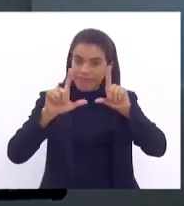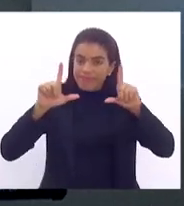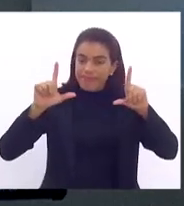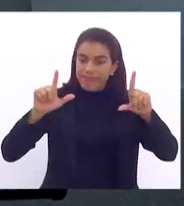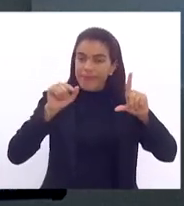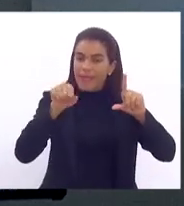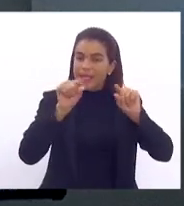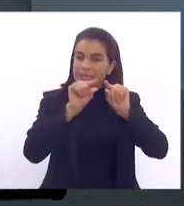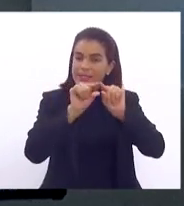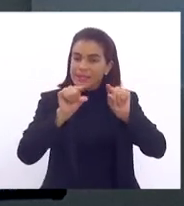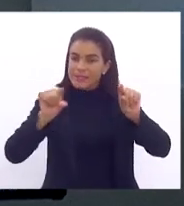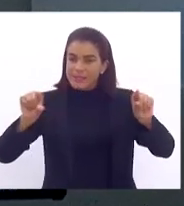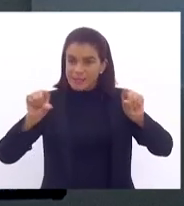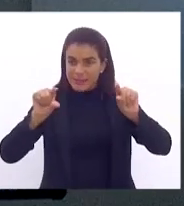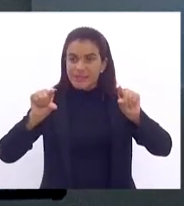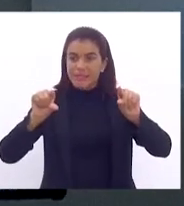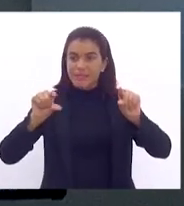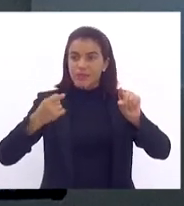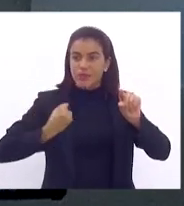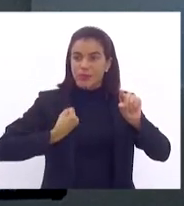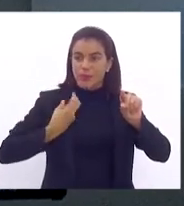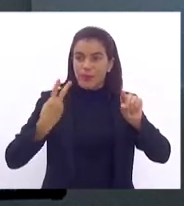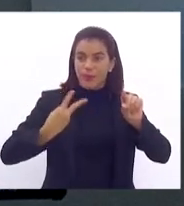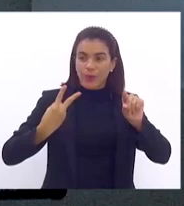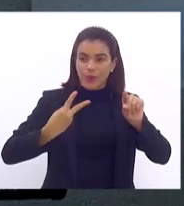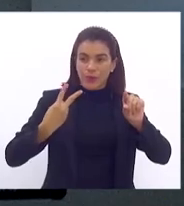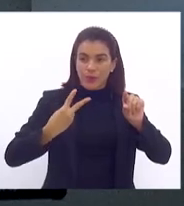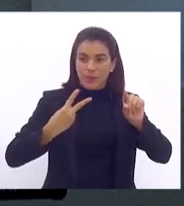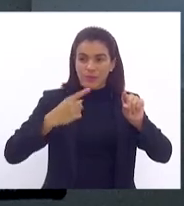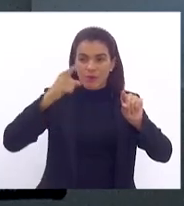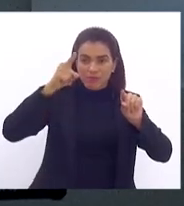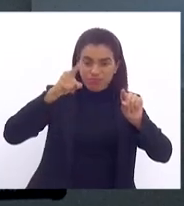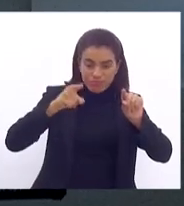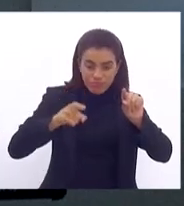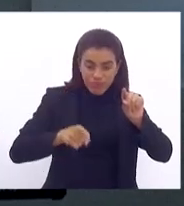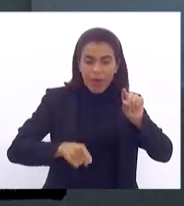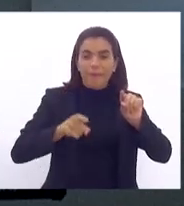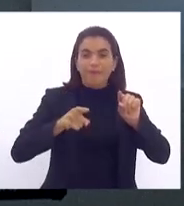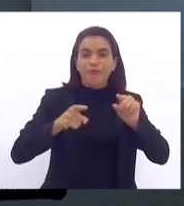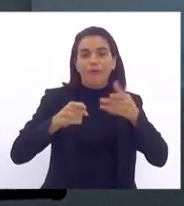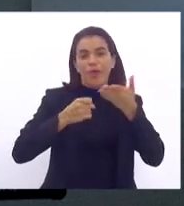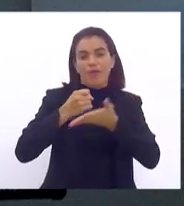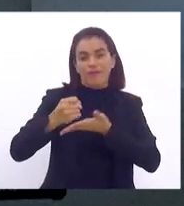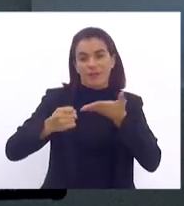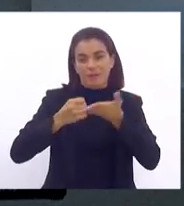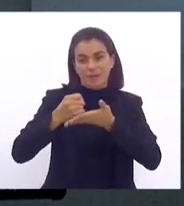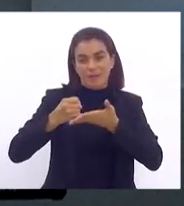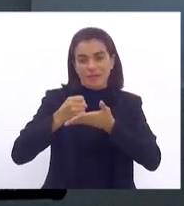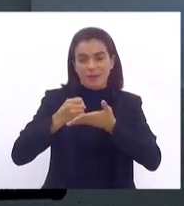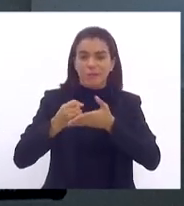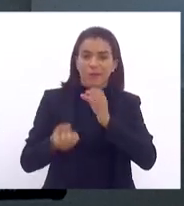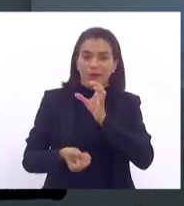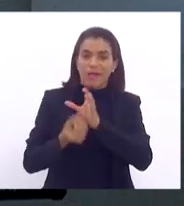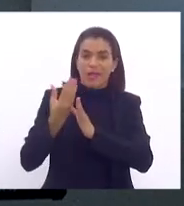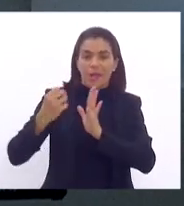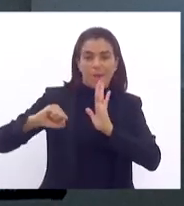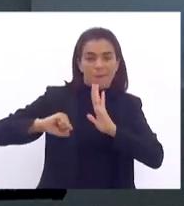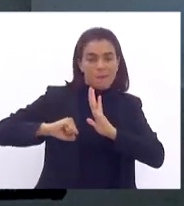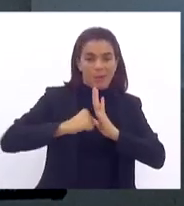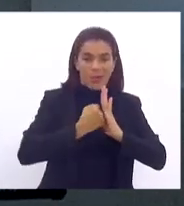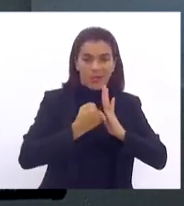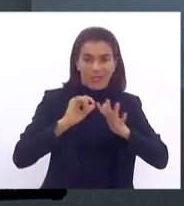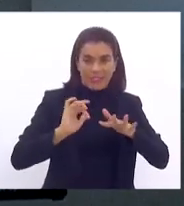esse parágrafo que tá projetado foi toda a fundamentação para o bloqueio né